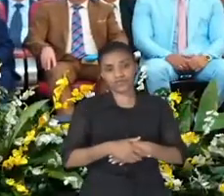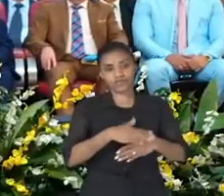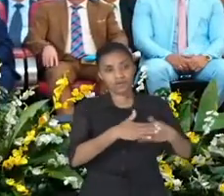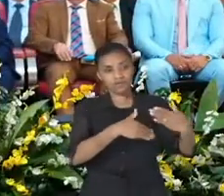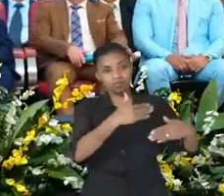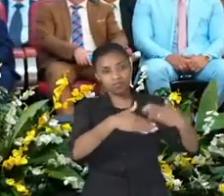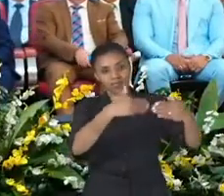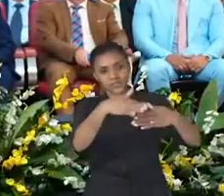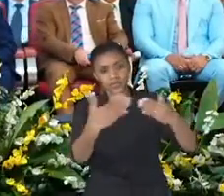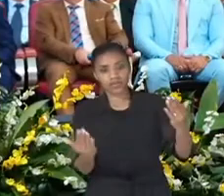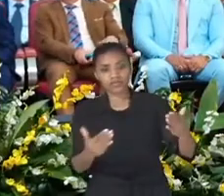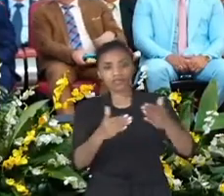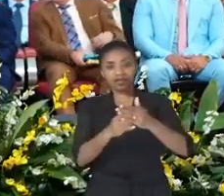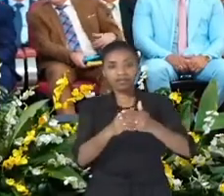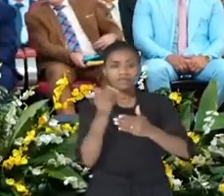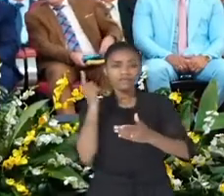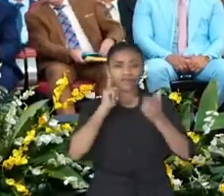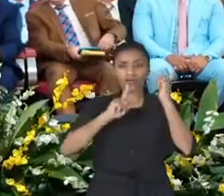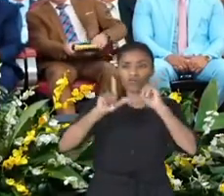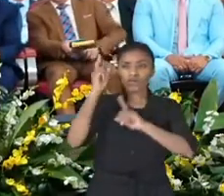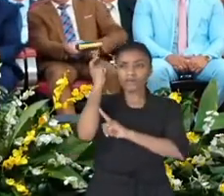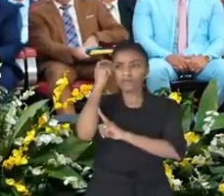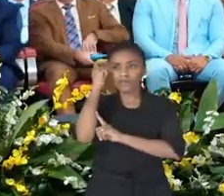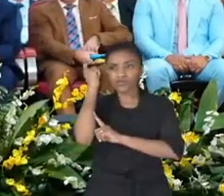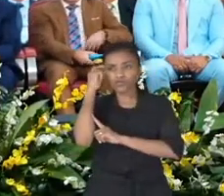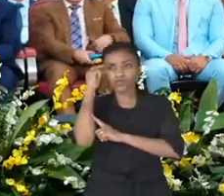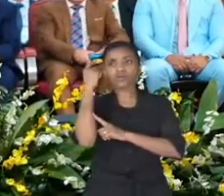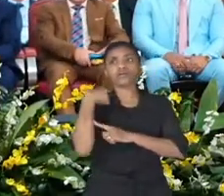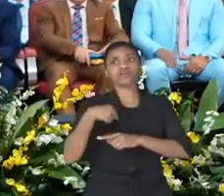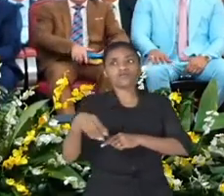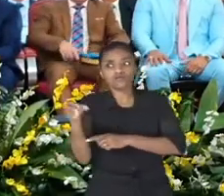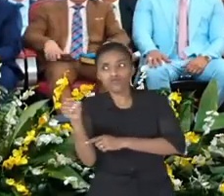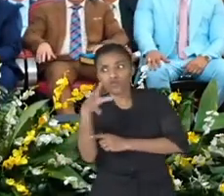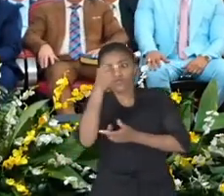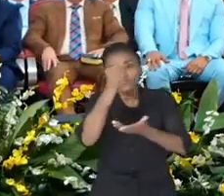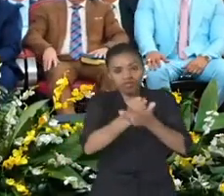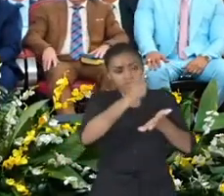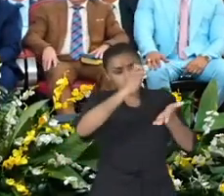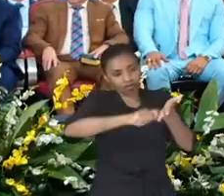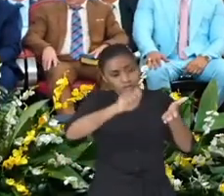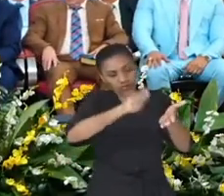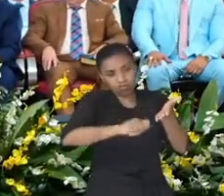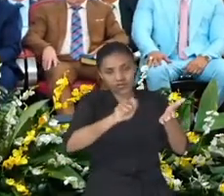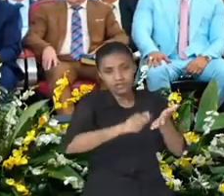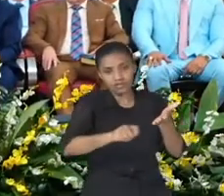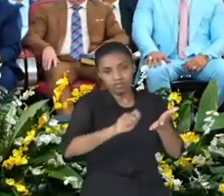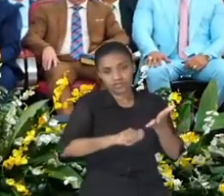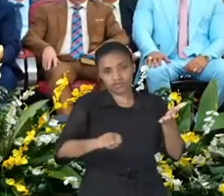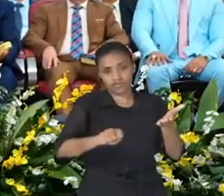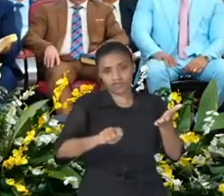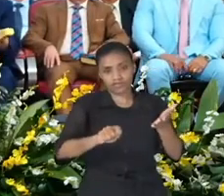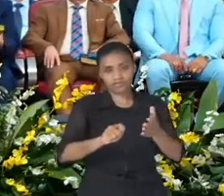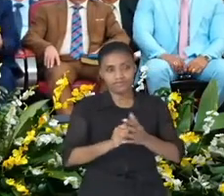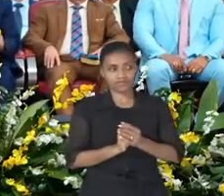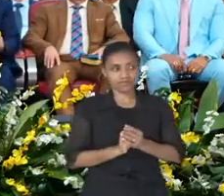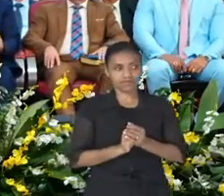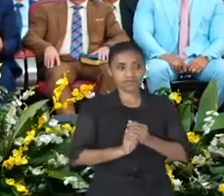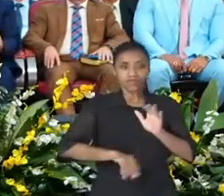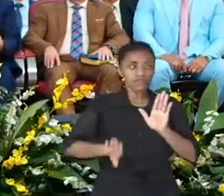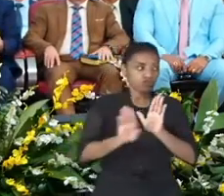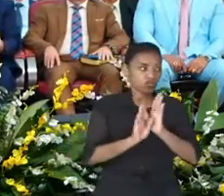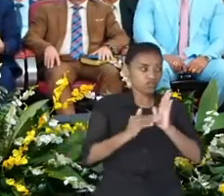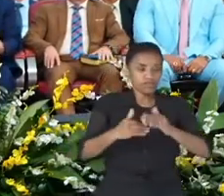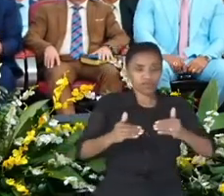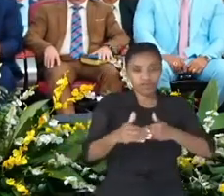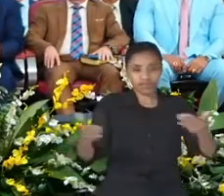assim até que alguém teve a capacidade de colocar o Novo Testamento escrito para nós em um lindo papiro e chegou até nós hoje